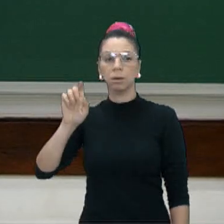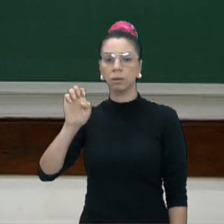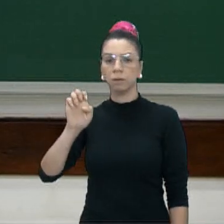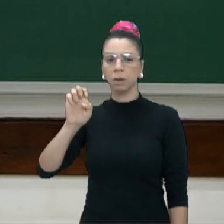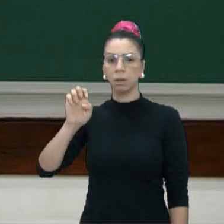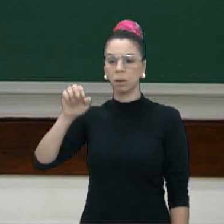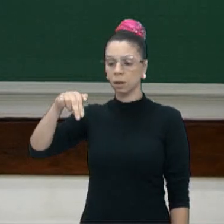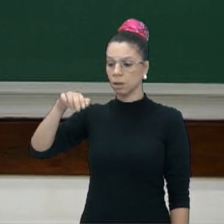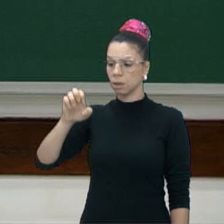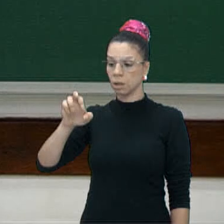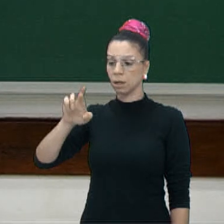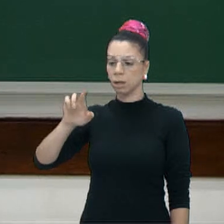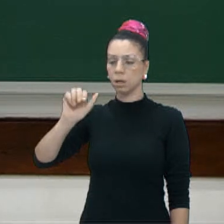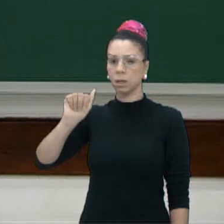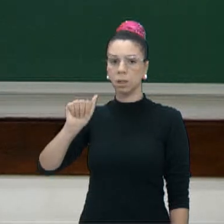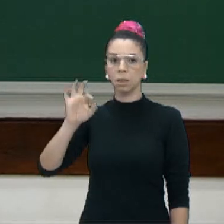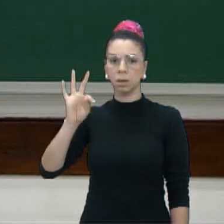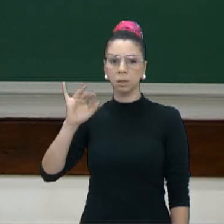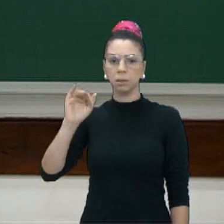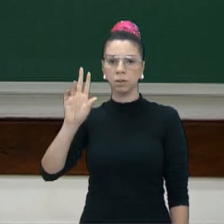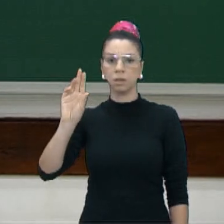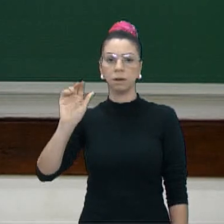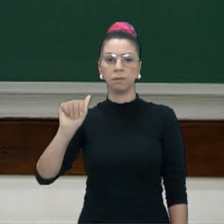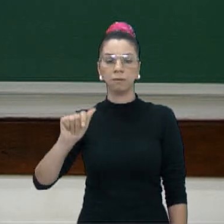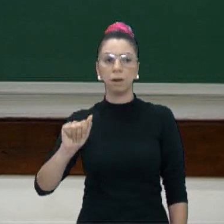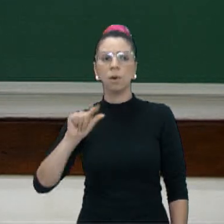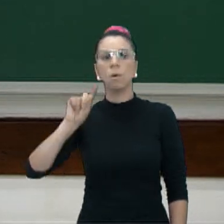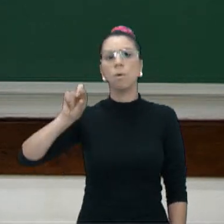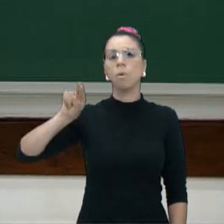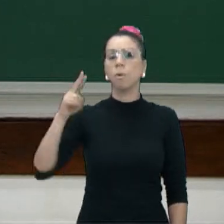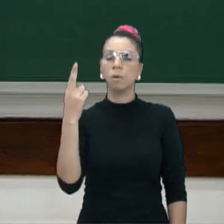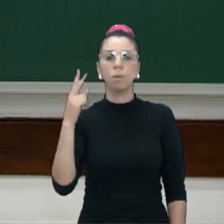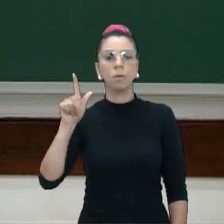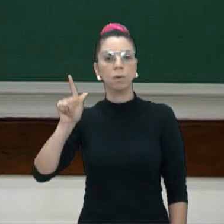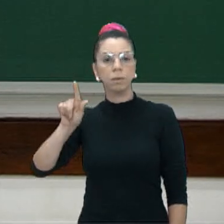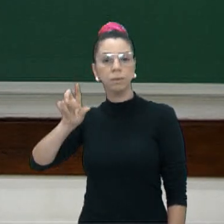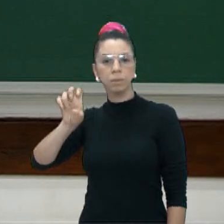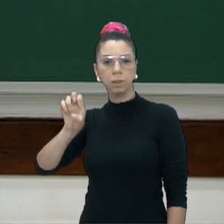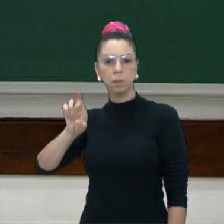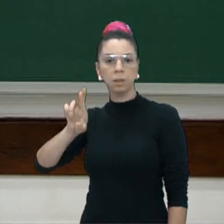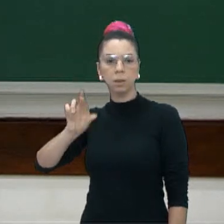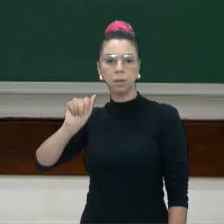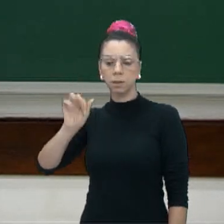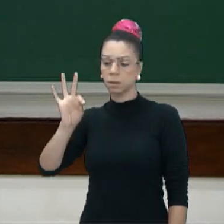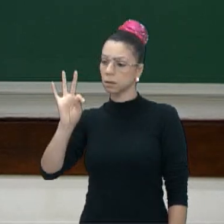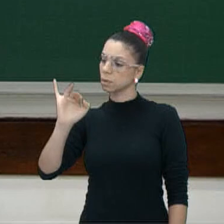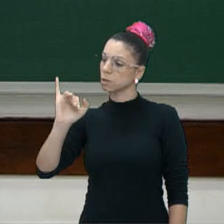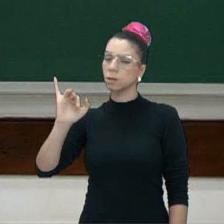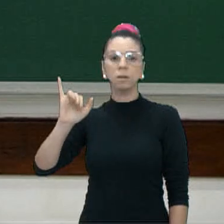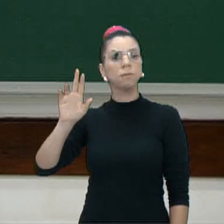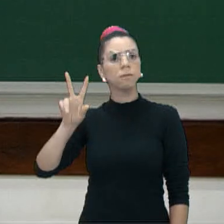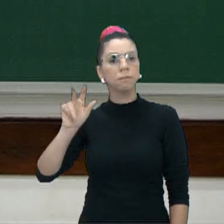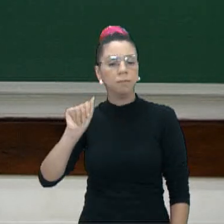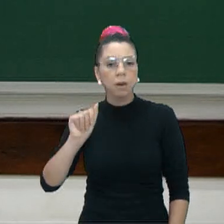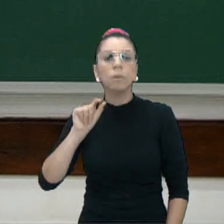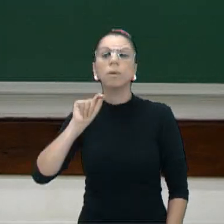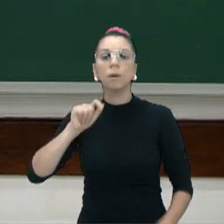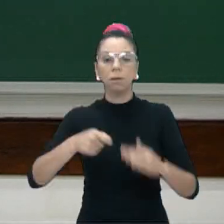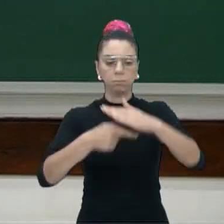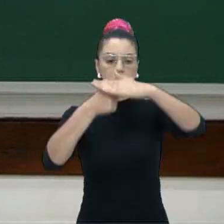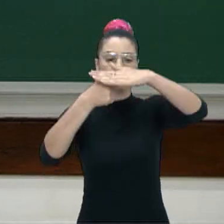gerativa? Porque o Chomsky está desenvolvendo uma teoria da gramática que mostra que